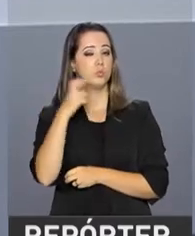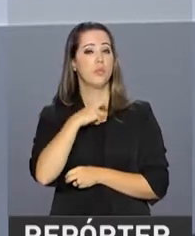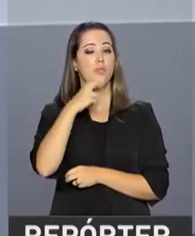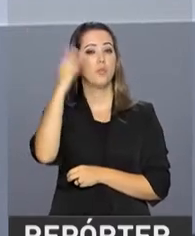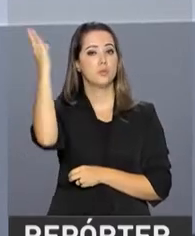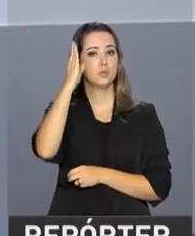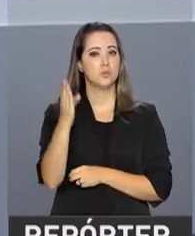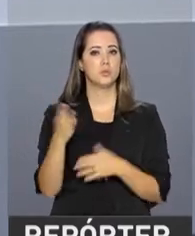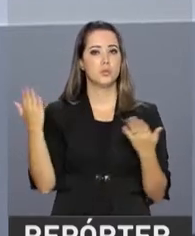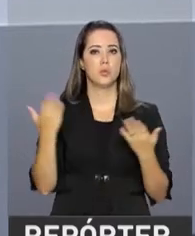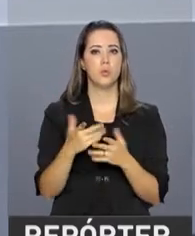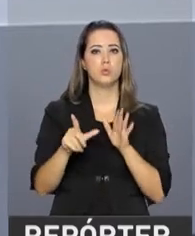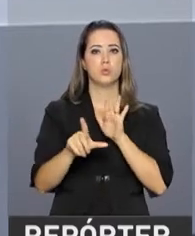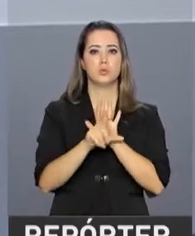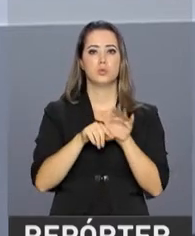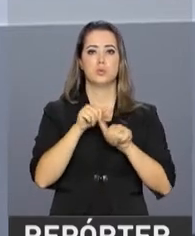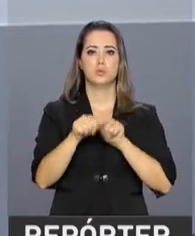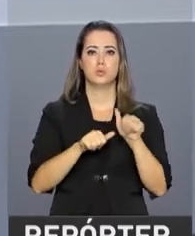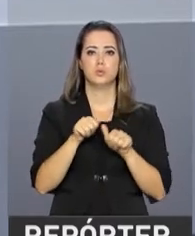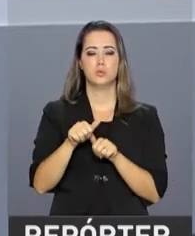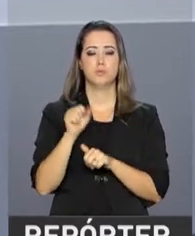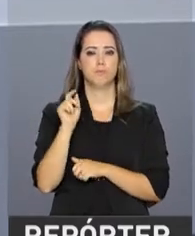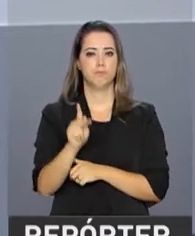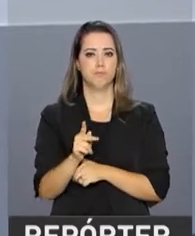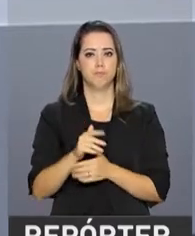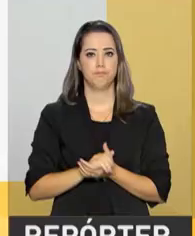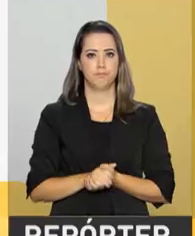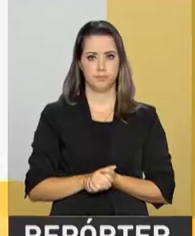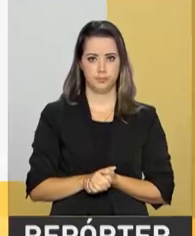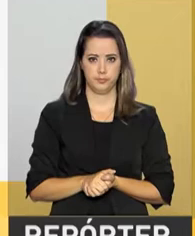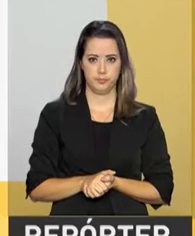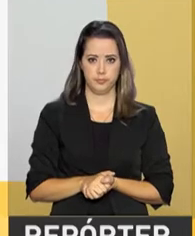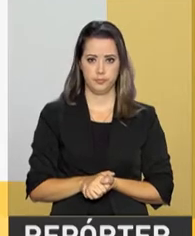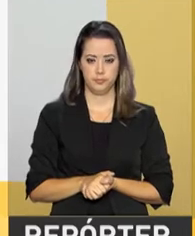foi a reforma da previdência vamos ouvir um trecho